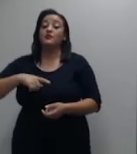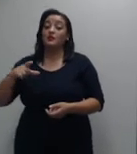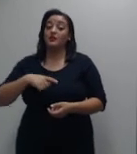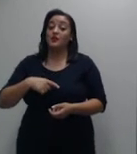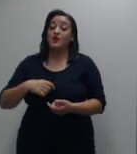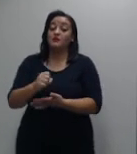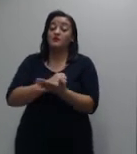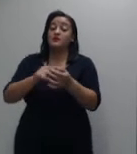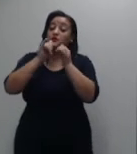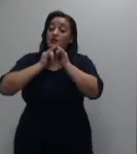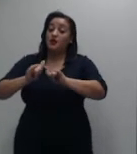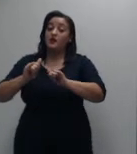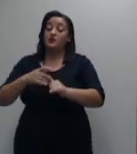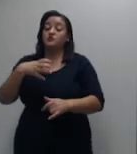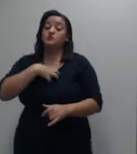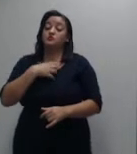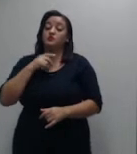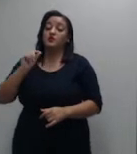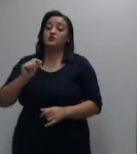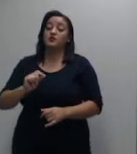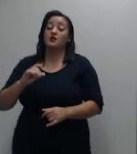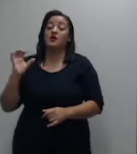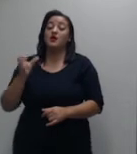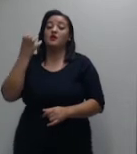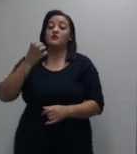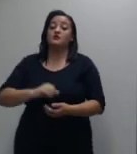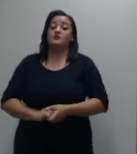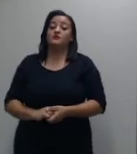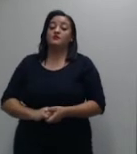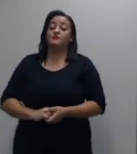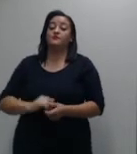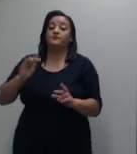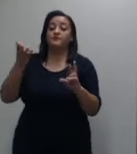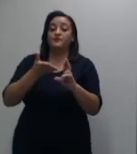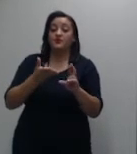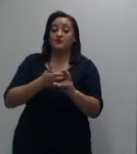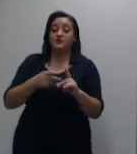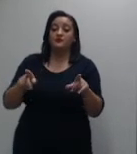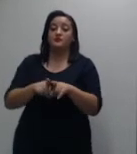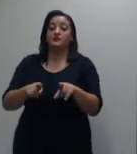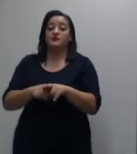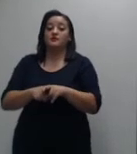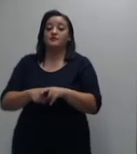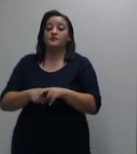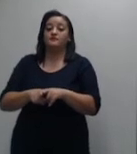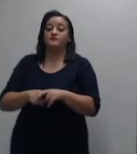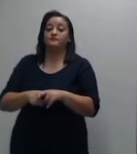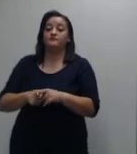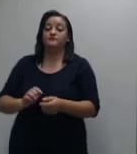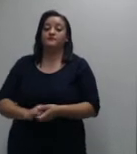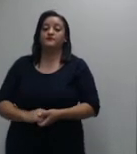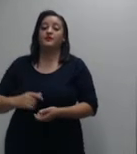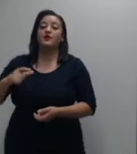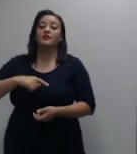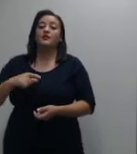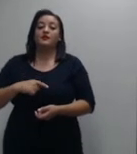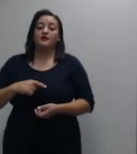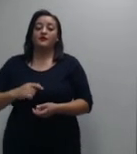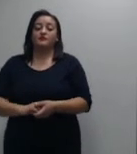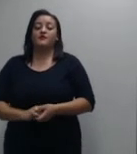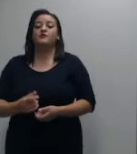preparatório de maneira que ficou decidido em favor do réu Luis Alberto Almeida também teve esse caráter